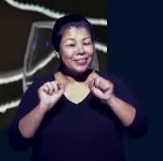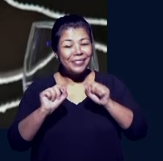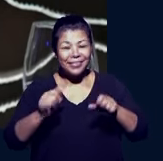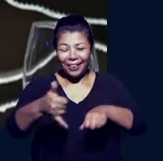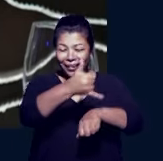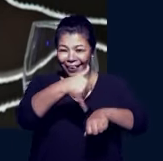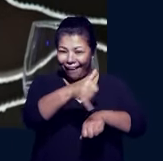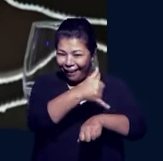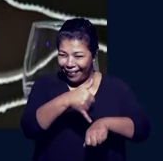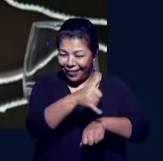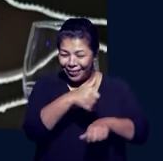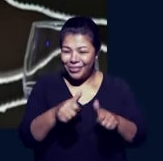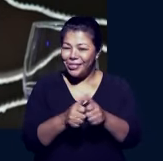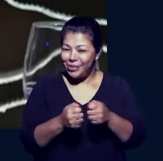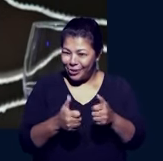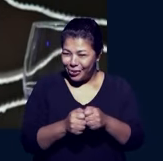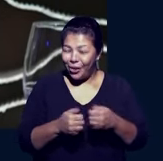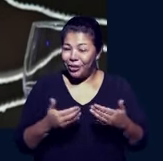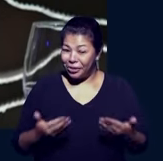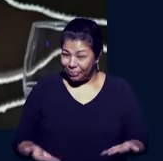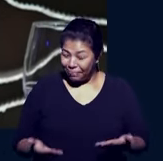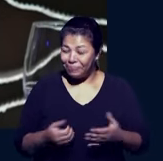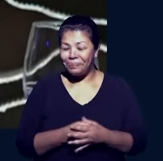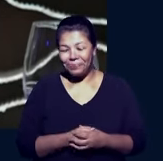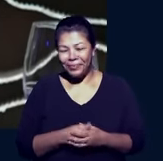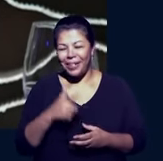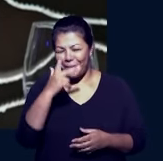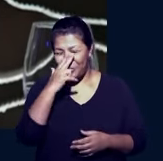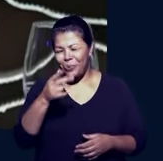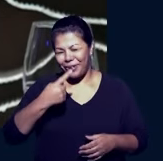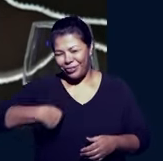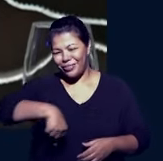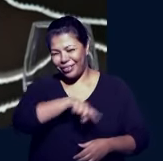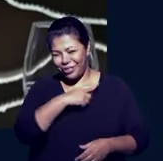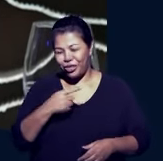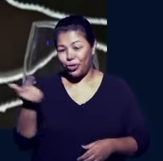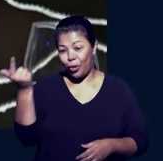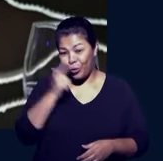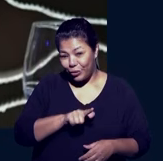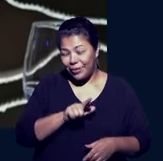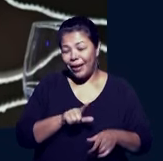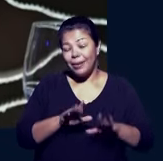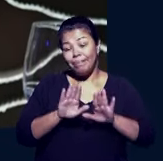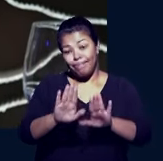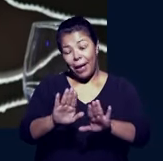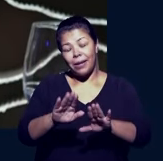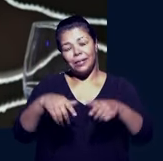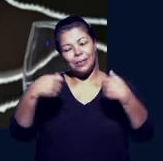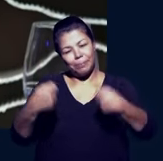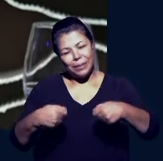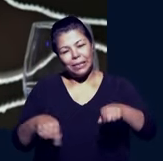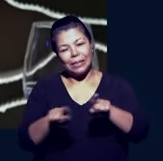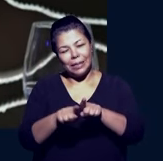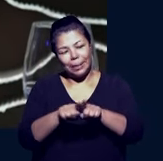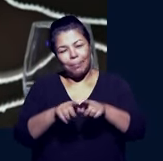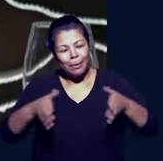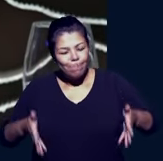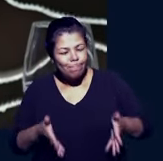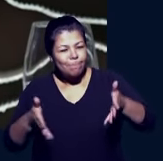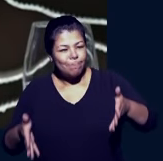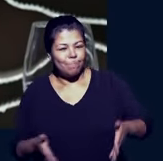mas eu acho que nós precisamos eh de infraestrutura cada vez mais para poder